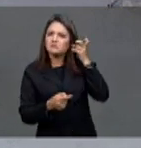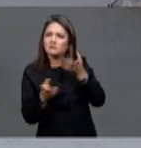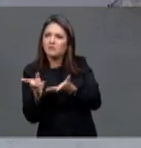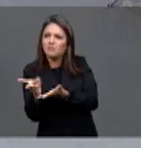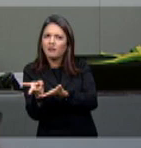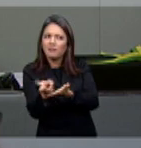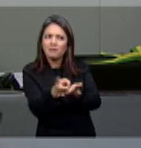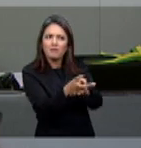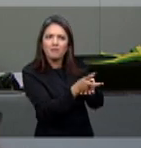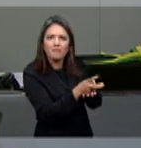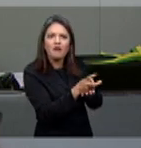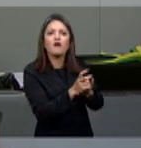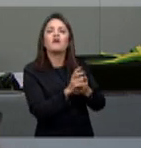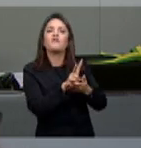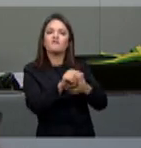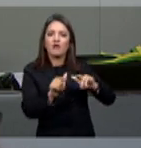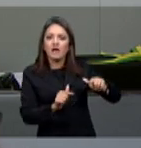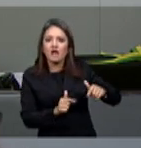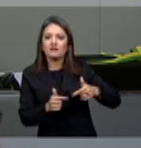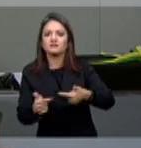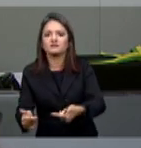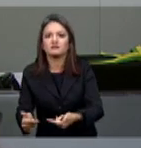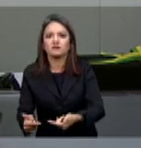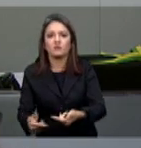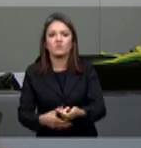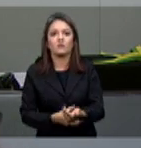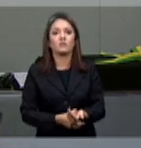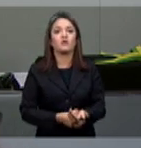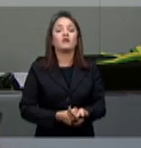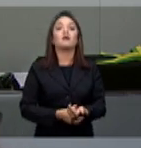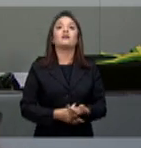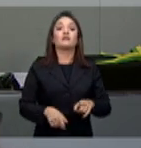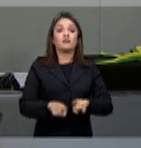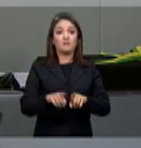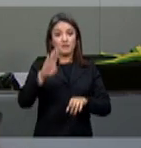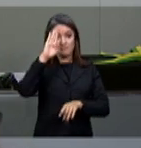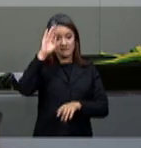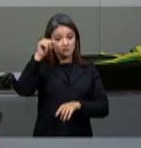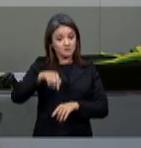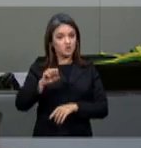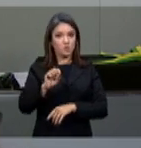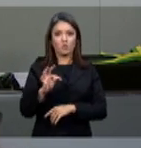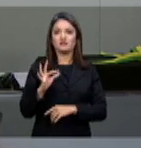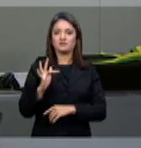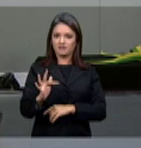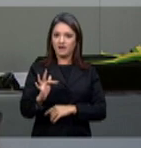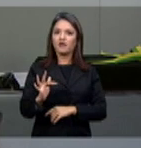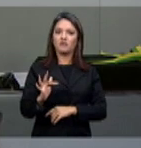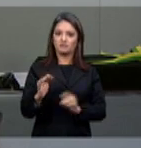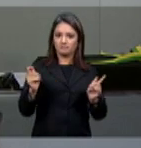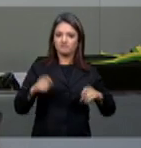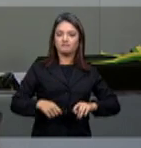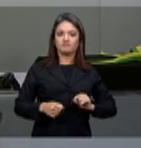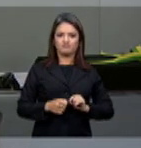inclusive no âmbito desta Suprema corte no que for possível